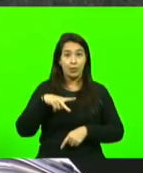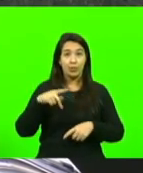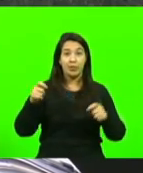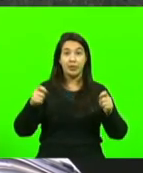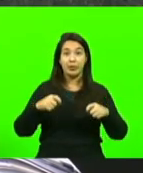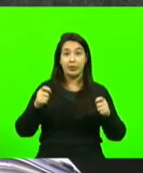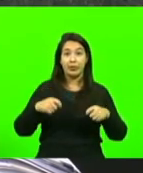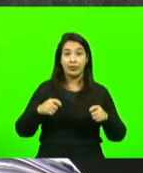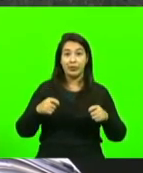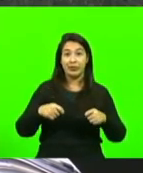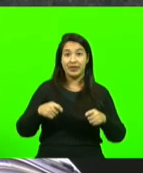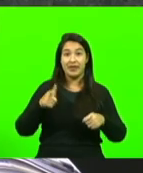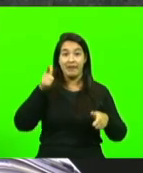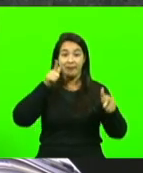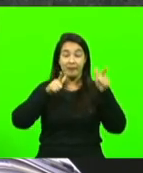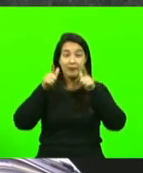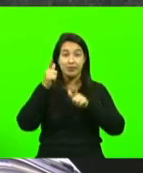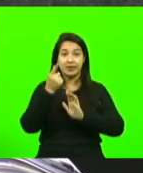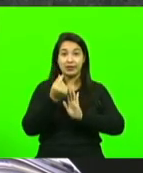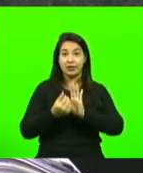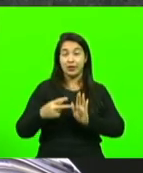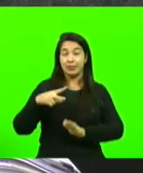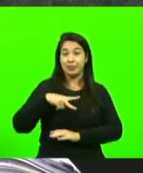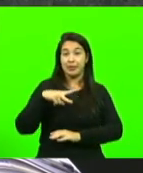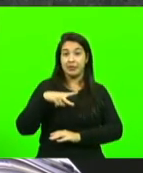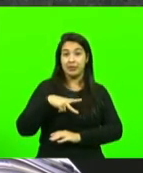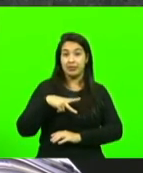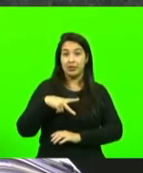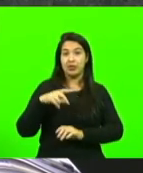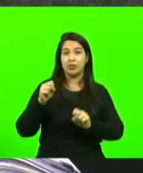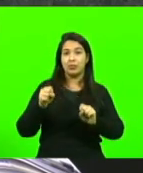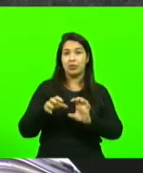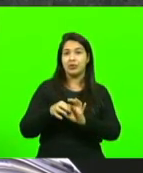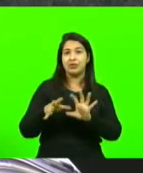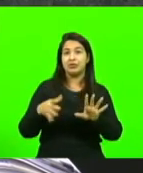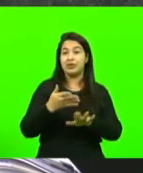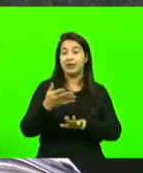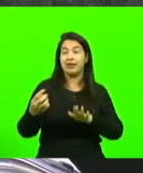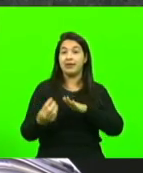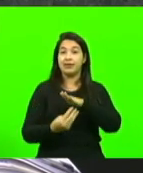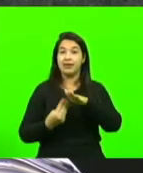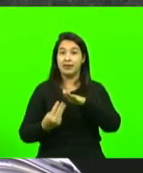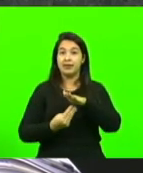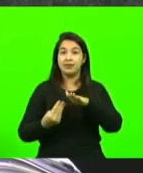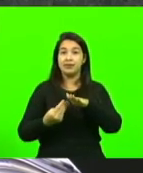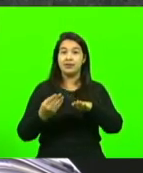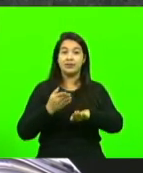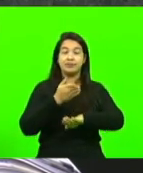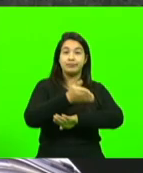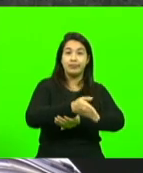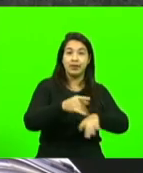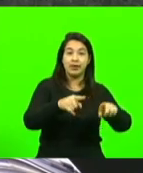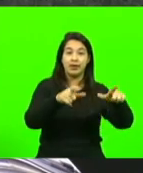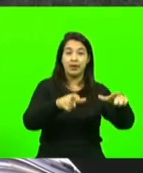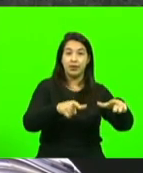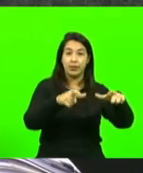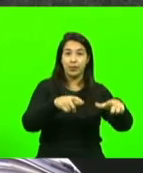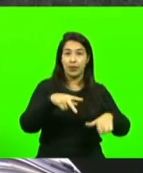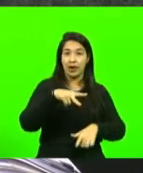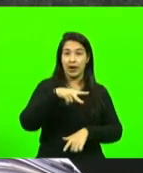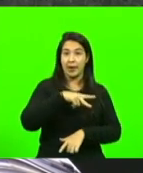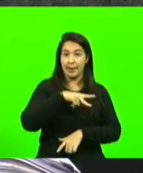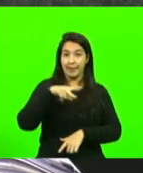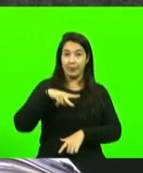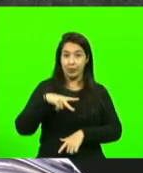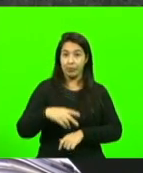dinheiro privado é porque será permitido que essas terceirizações ocupem os espaços públicos então isso